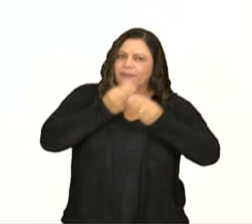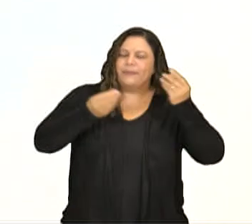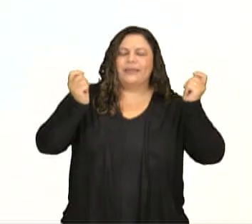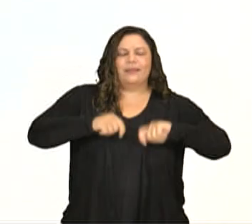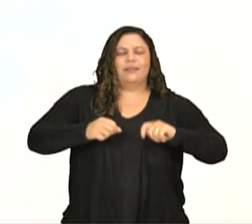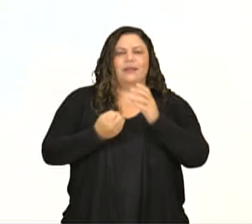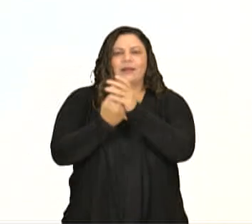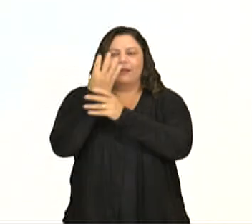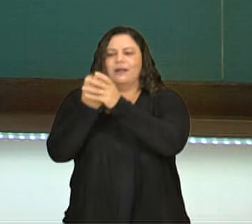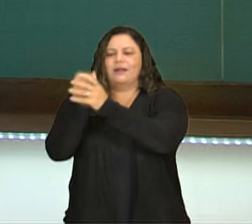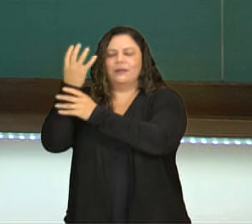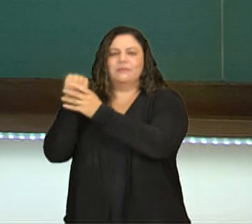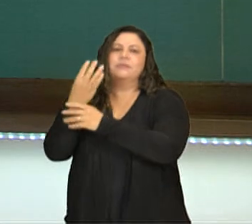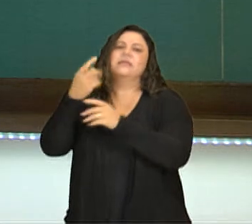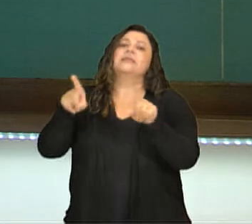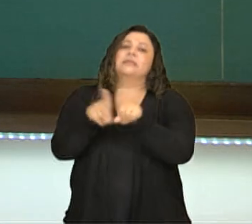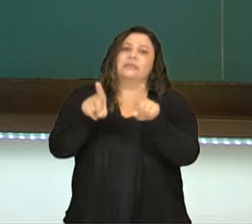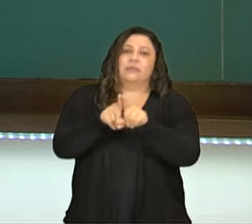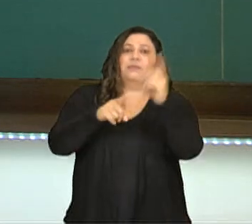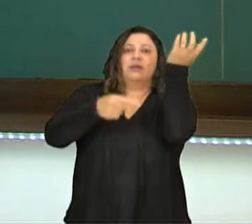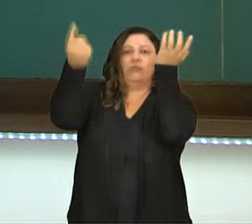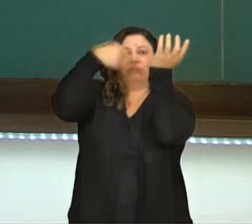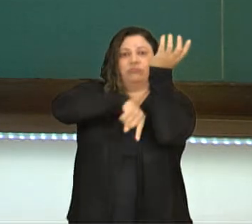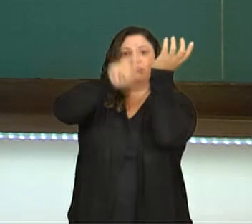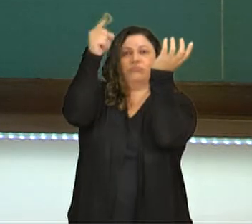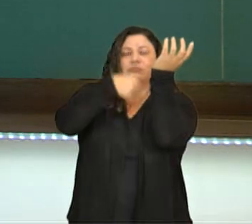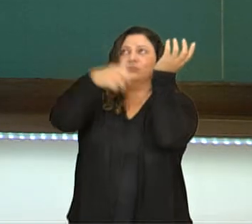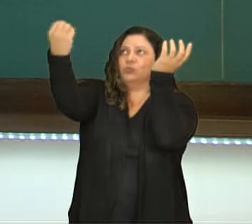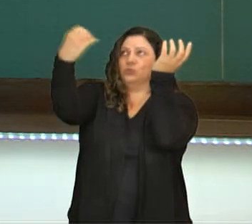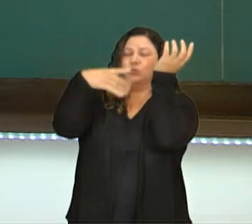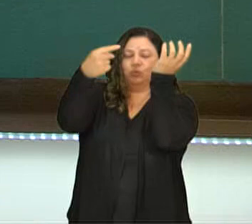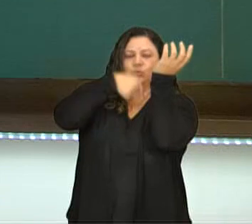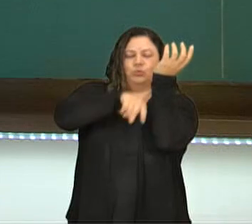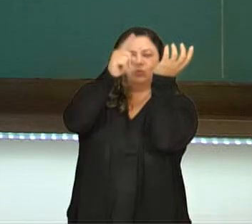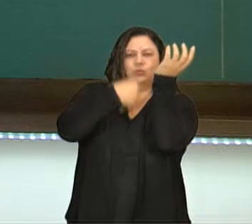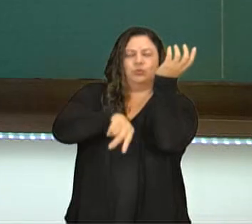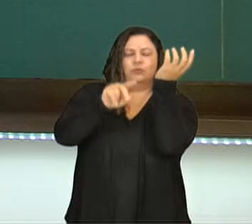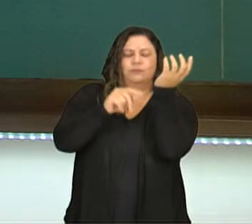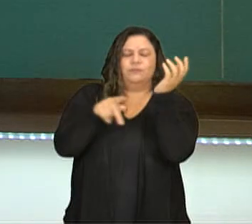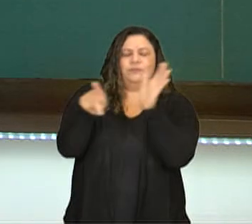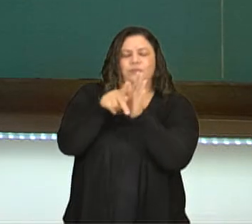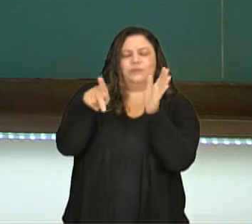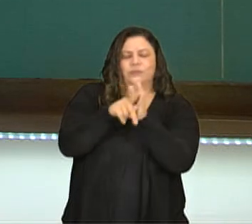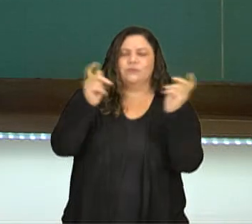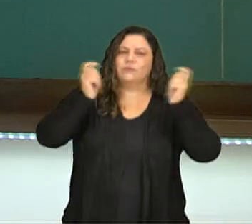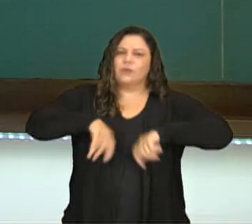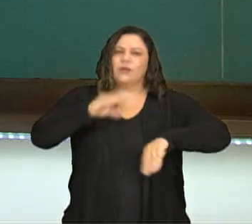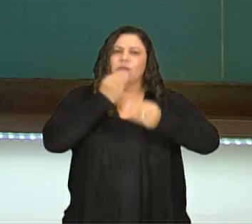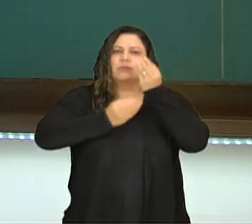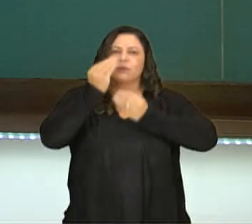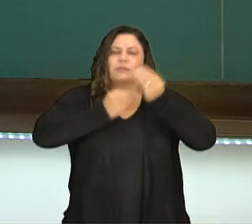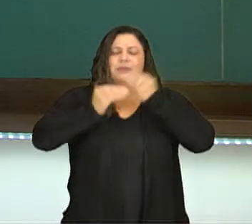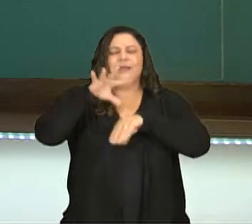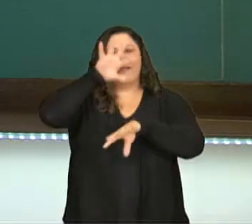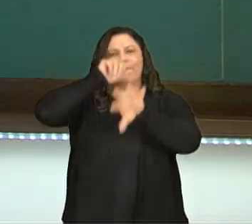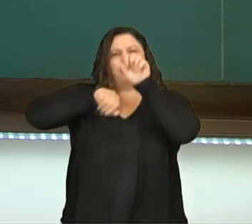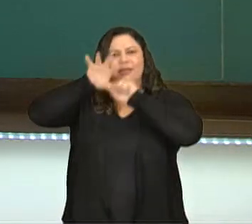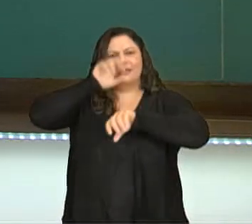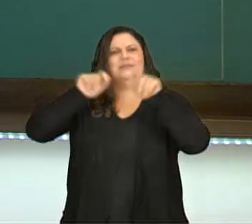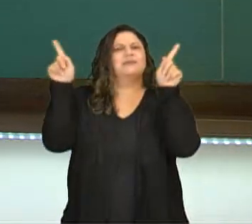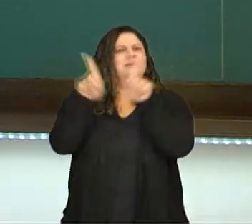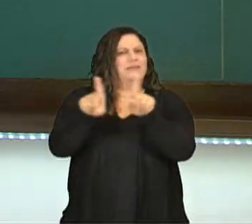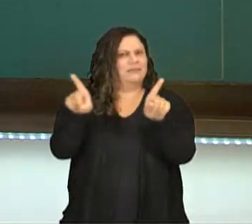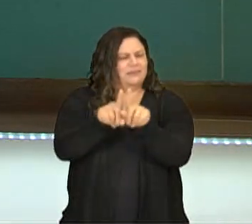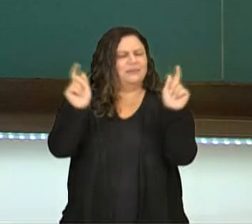as plantas, elas fazem fotossíntese e produzem seu próprio alimento, ok? Agora, quanto a respirar também, todos eles precisam